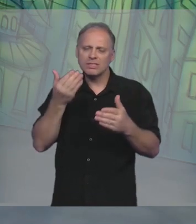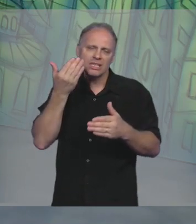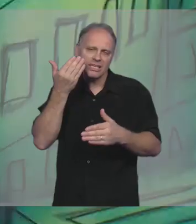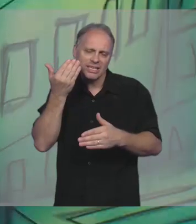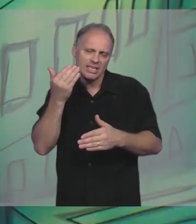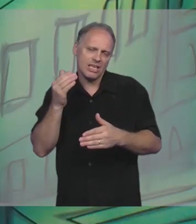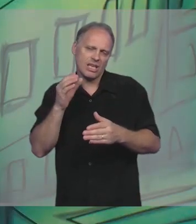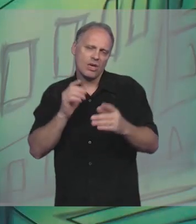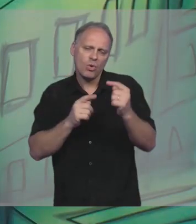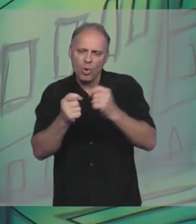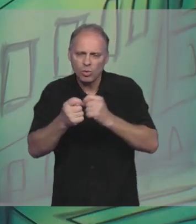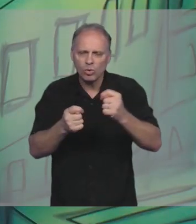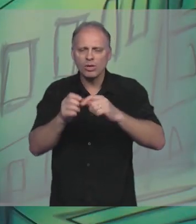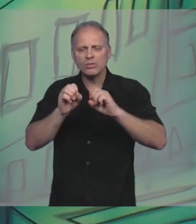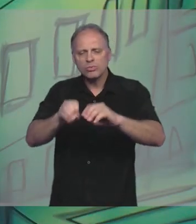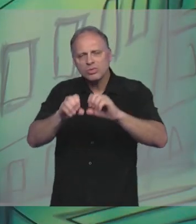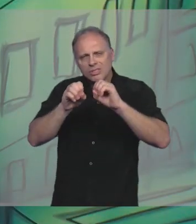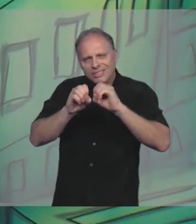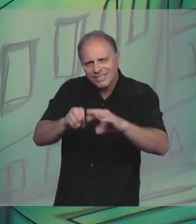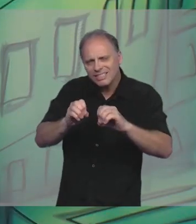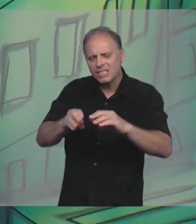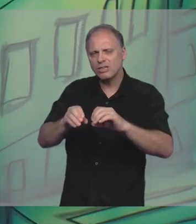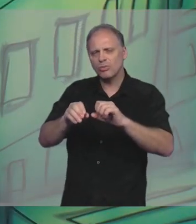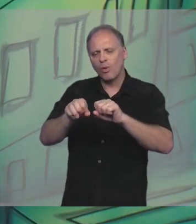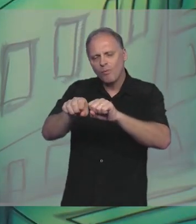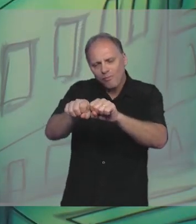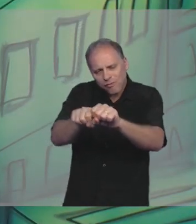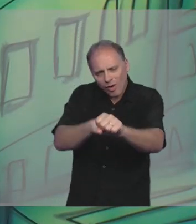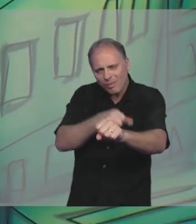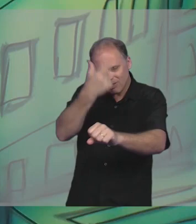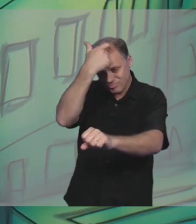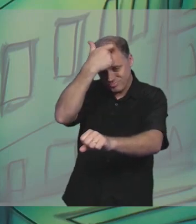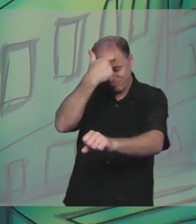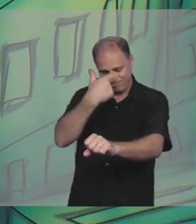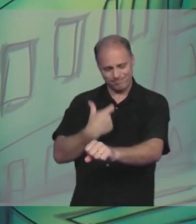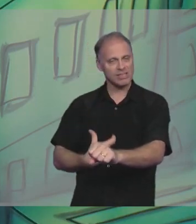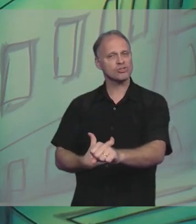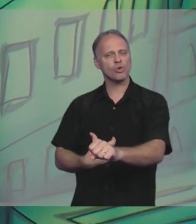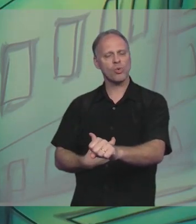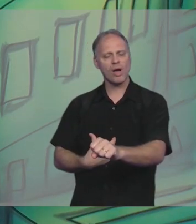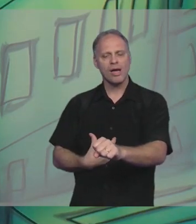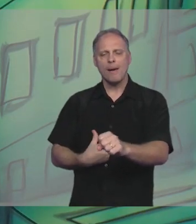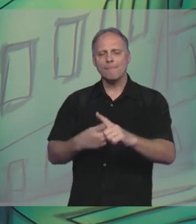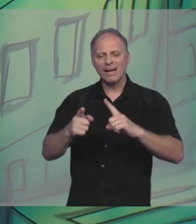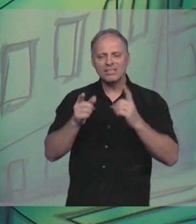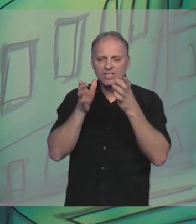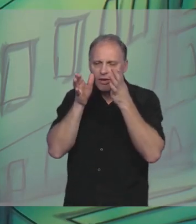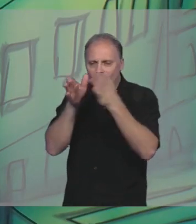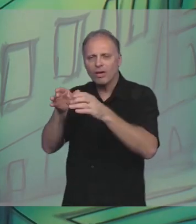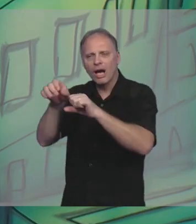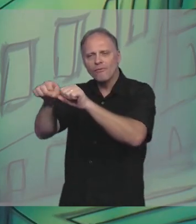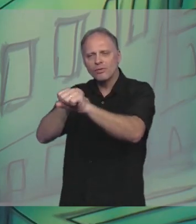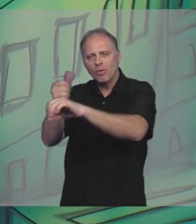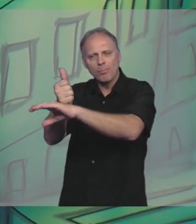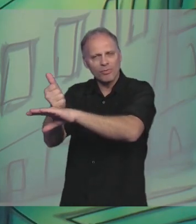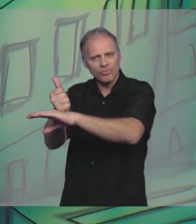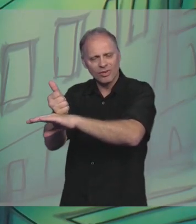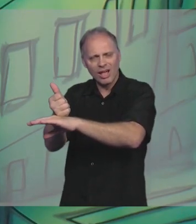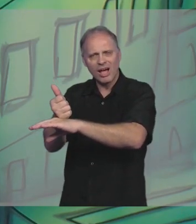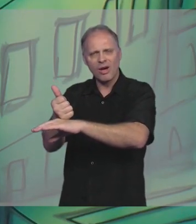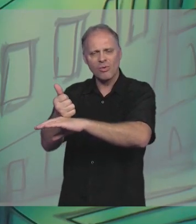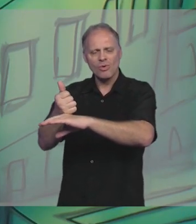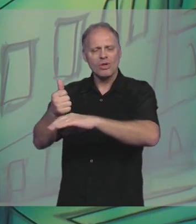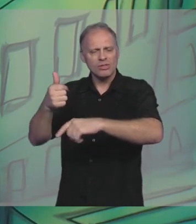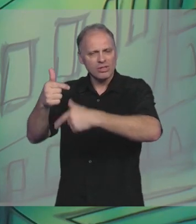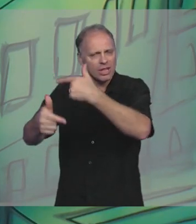da educação como formadora do ser humano, como formador de um profissional,